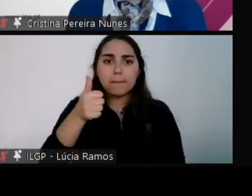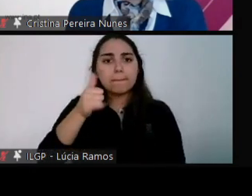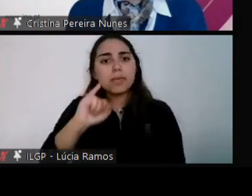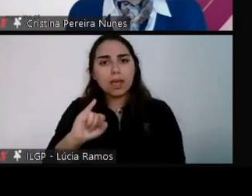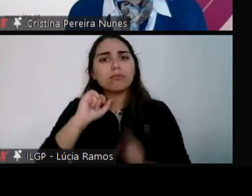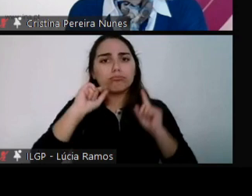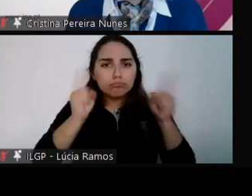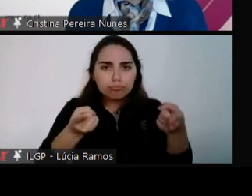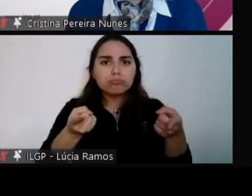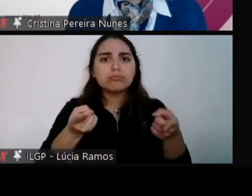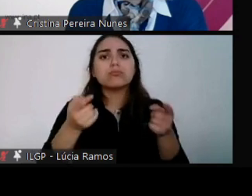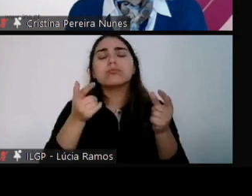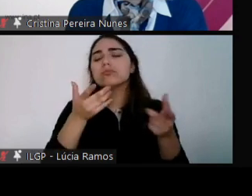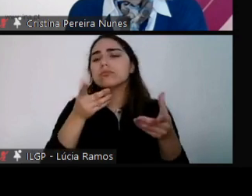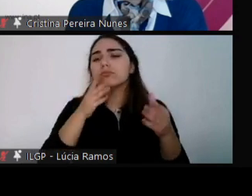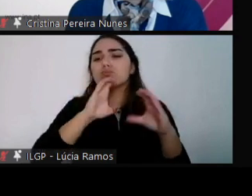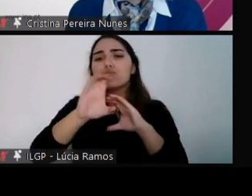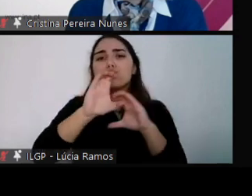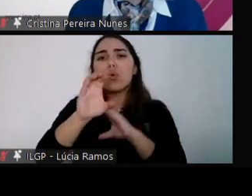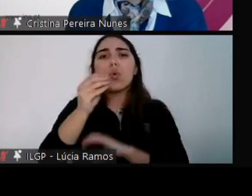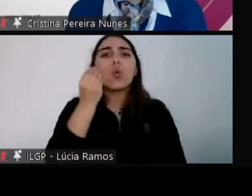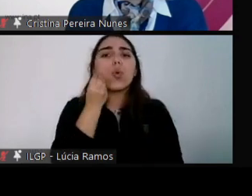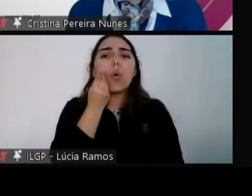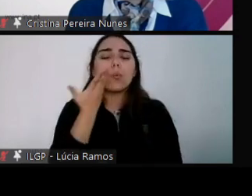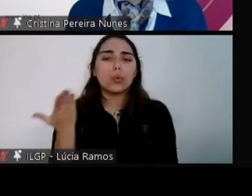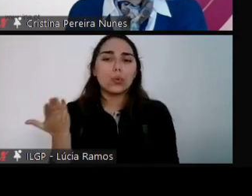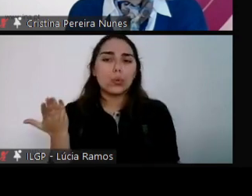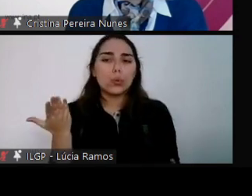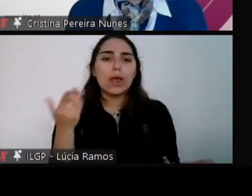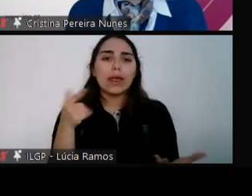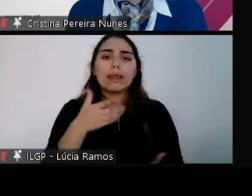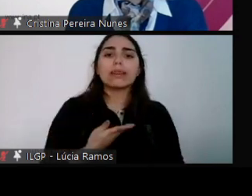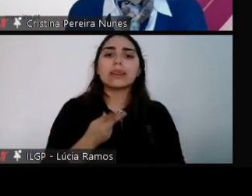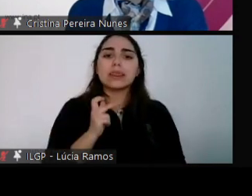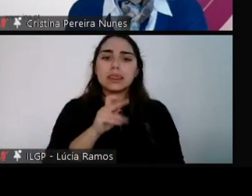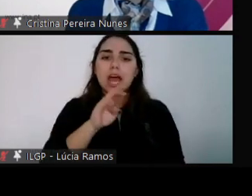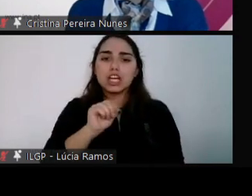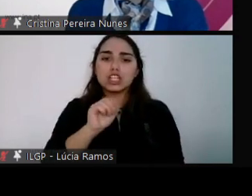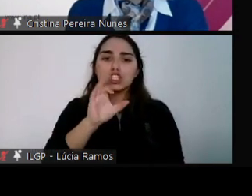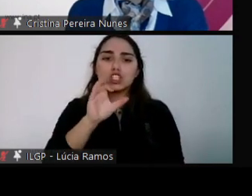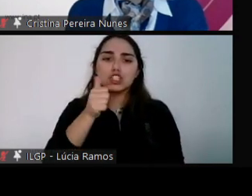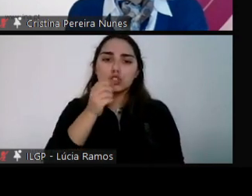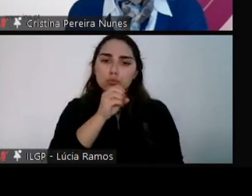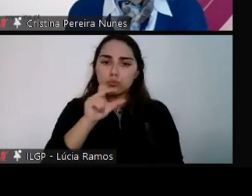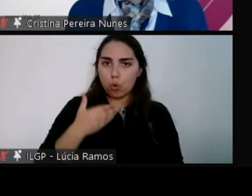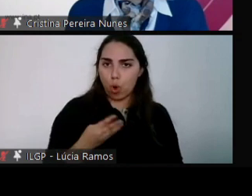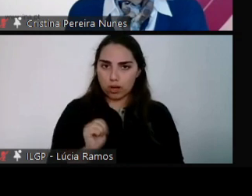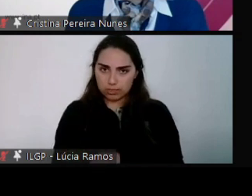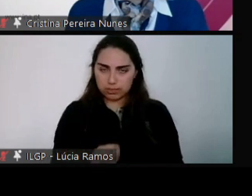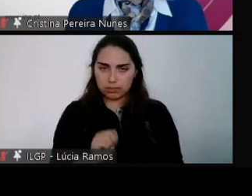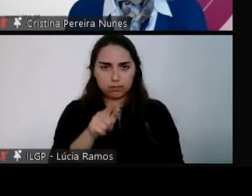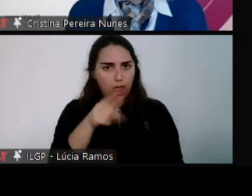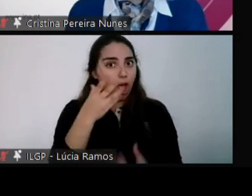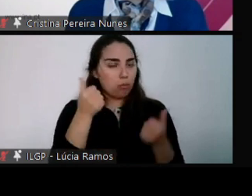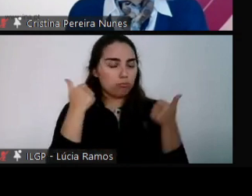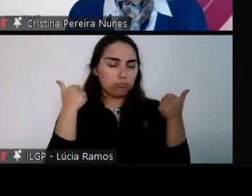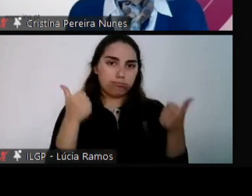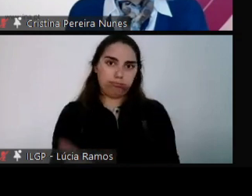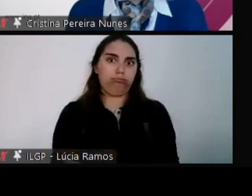ou ministra, a informação em dashboards. Portanto, isto é muito bom. Aliás, eu até digo que isto costuma ser